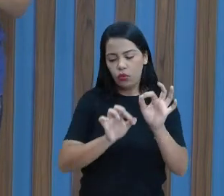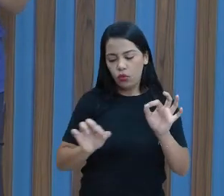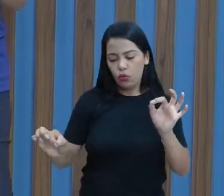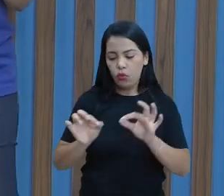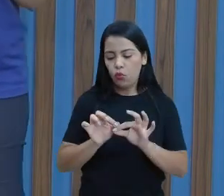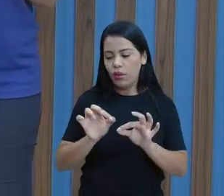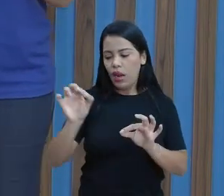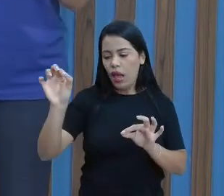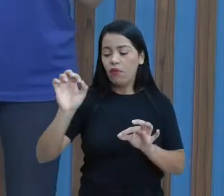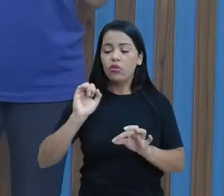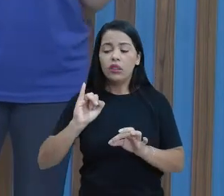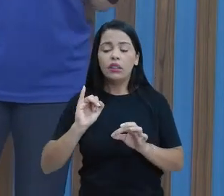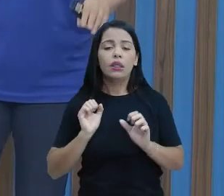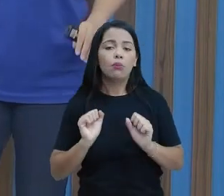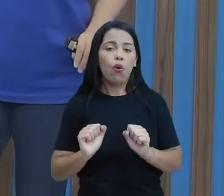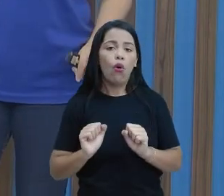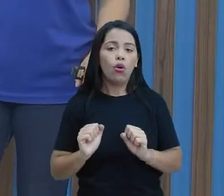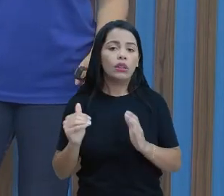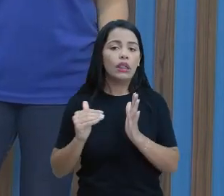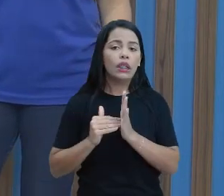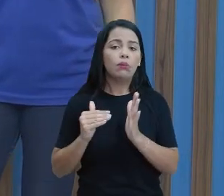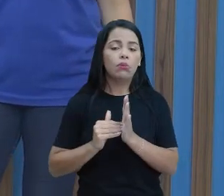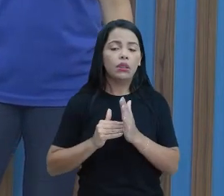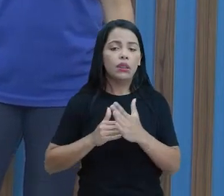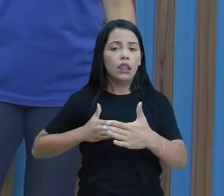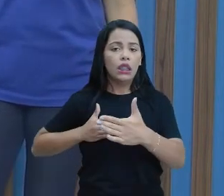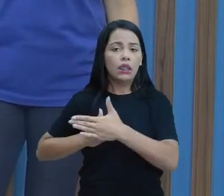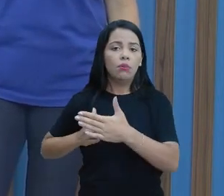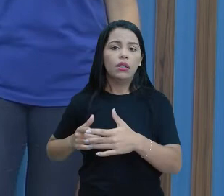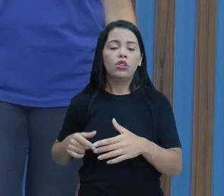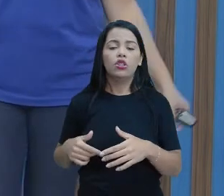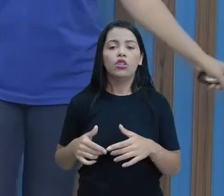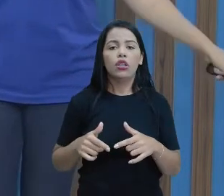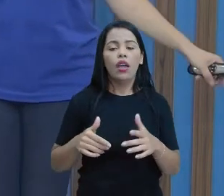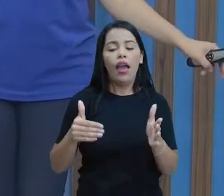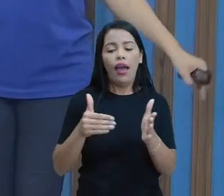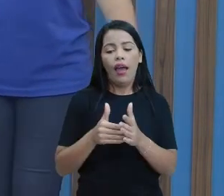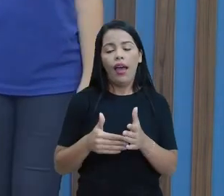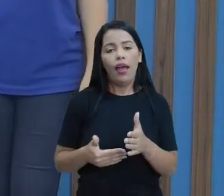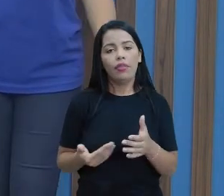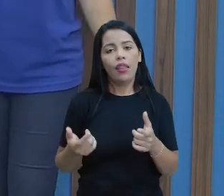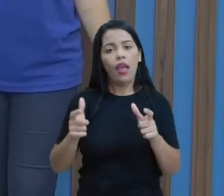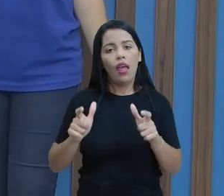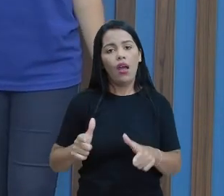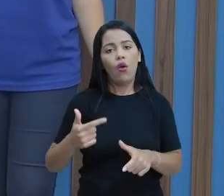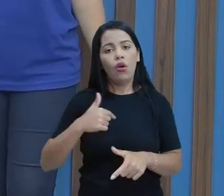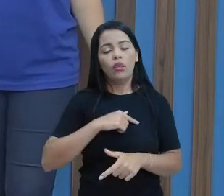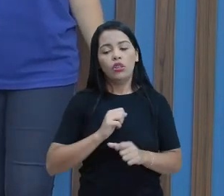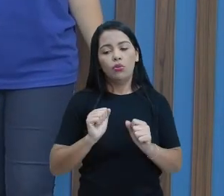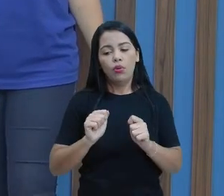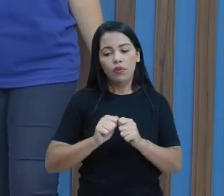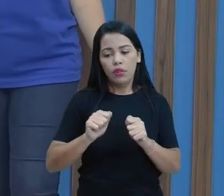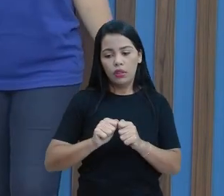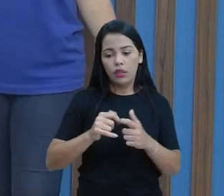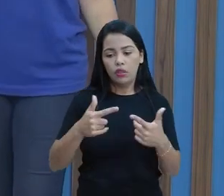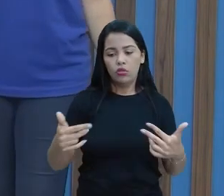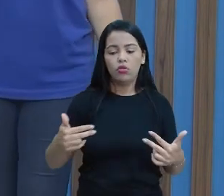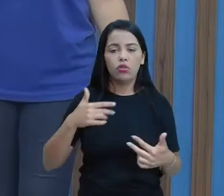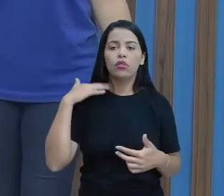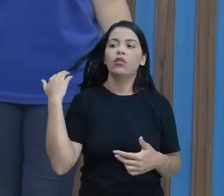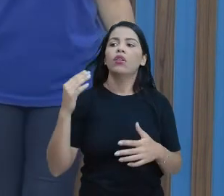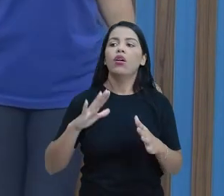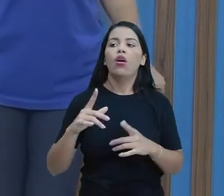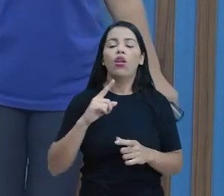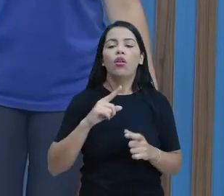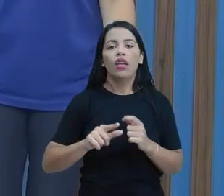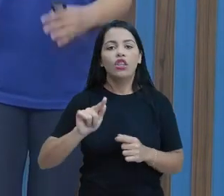crescendo, quanto o limite, naquele momento ali em relação ao balde, tá certo? Olha, Gil já levantou o dedinho ali para mim, dizendo assim, professora, a senhora tem